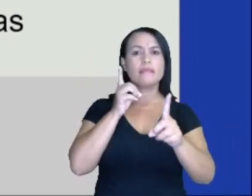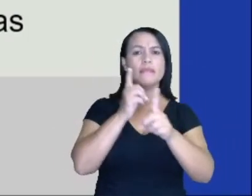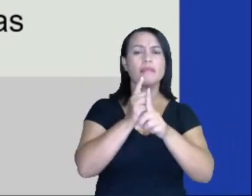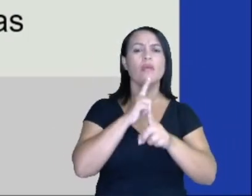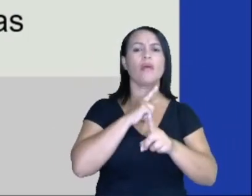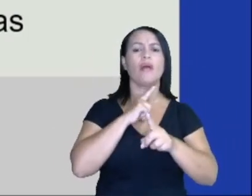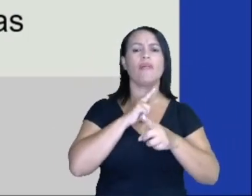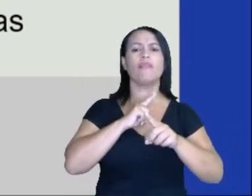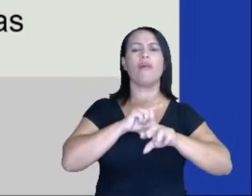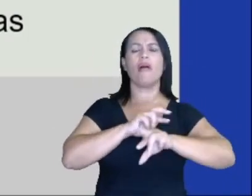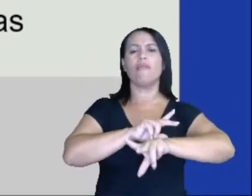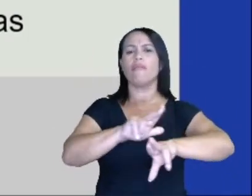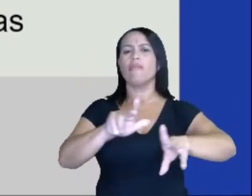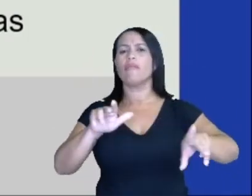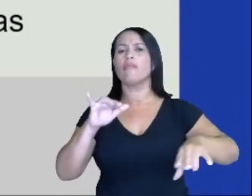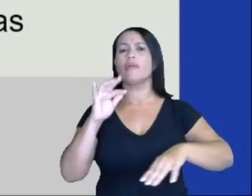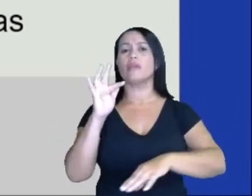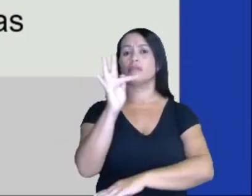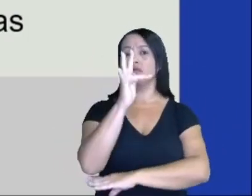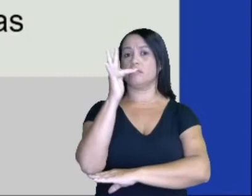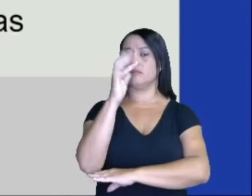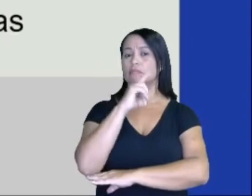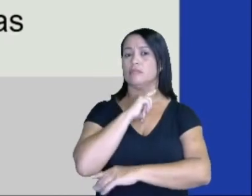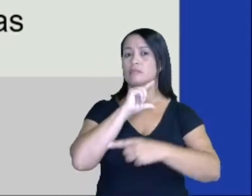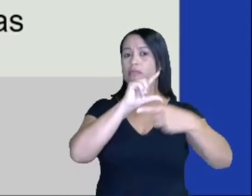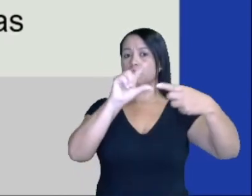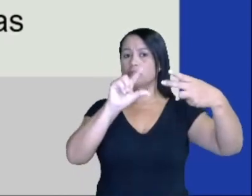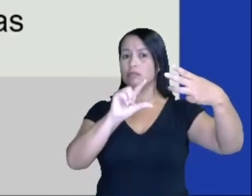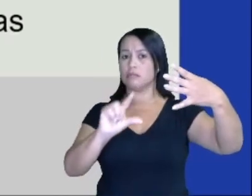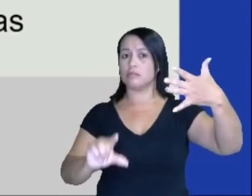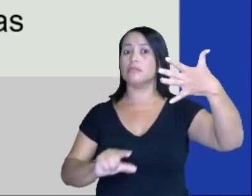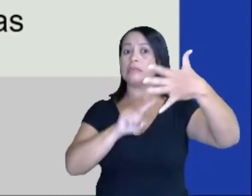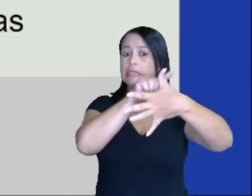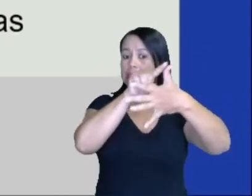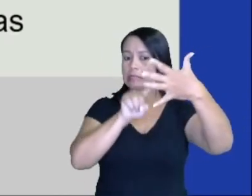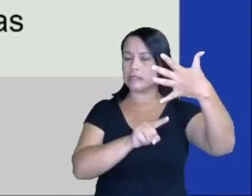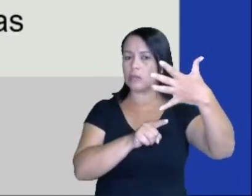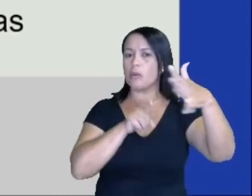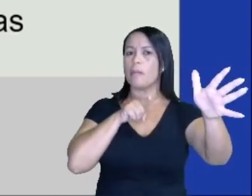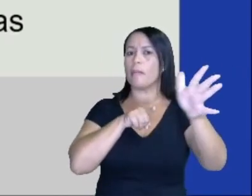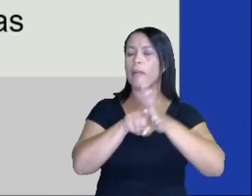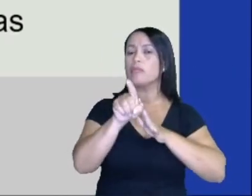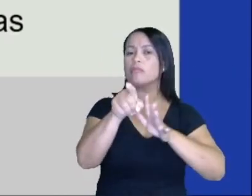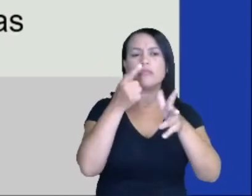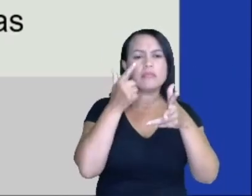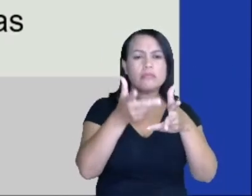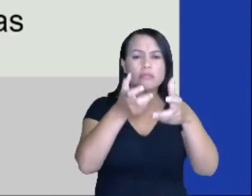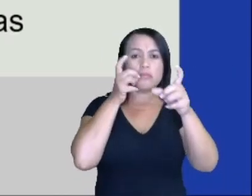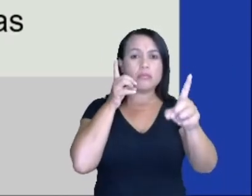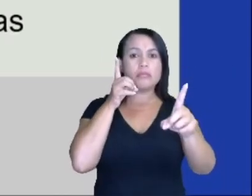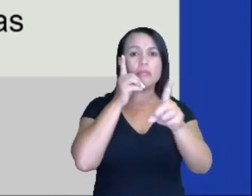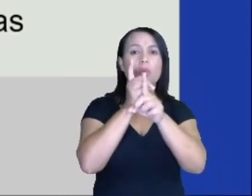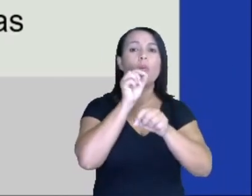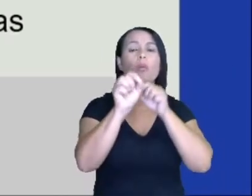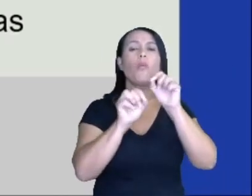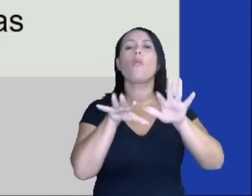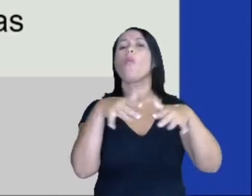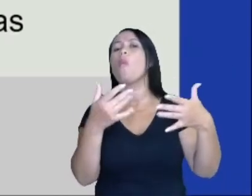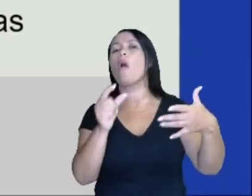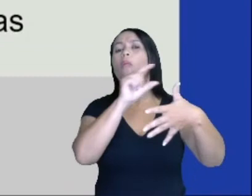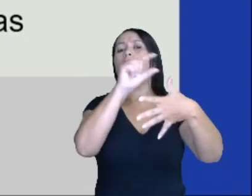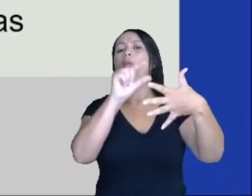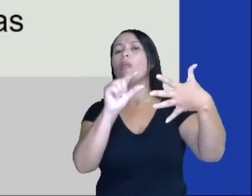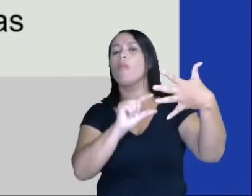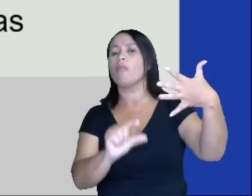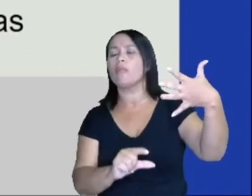a variante formal. Ou seja, tem 5 frases, a questão ela quer que vocês identifiquem qual dessas frases